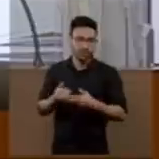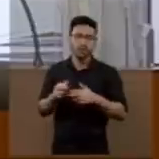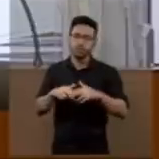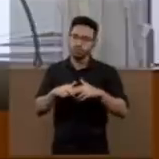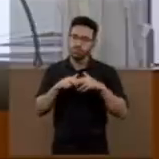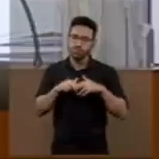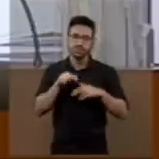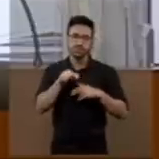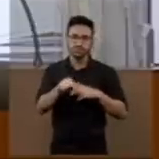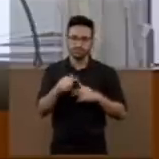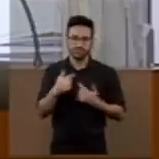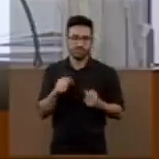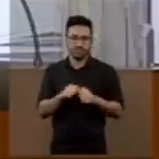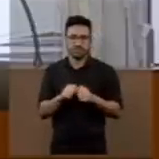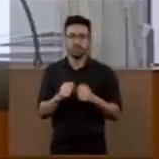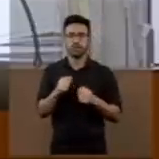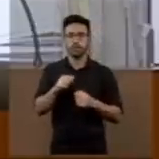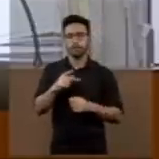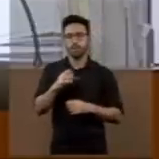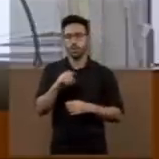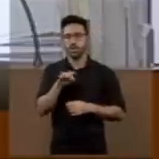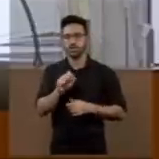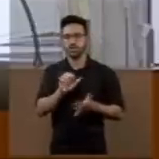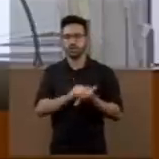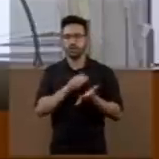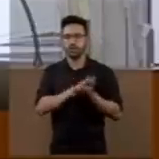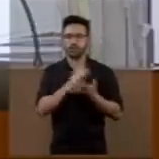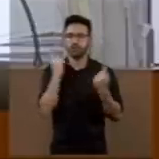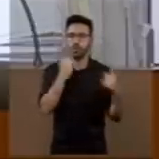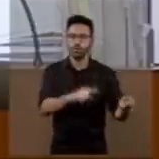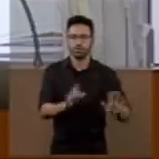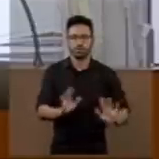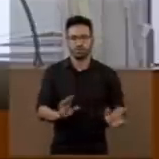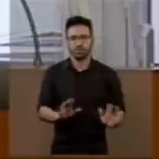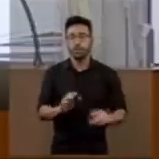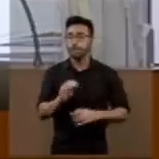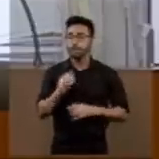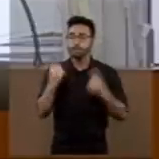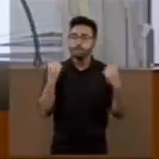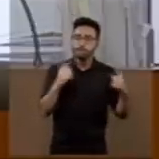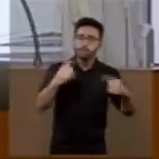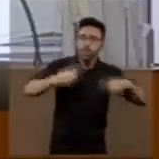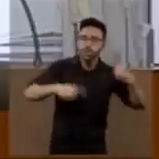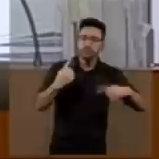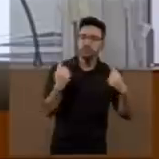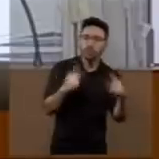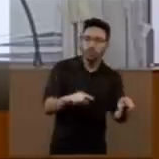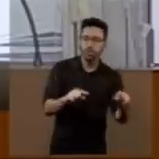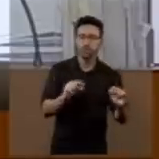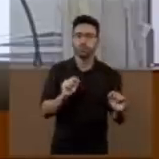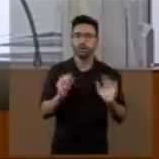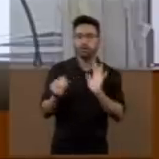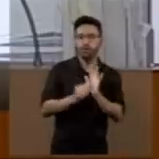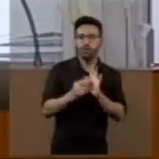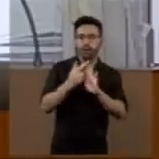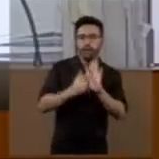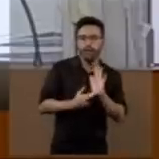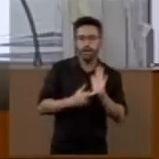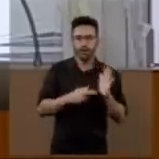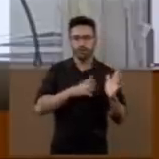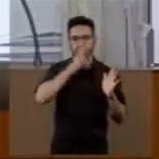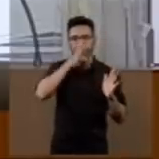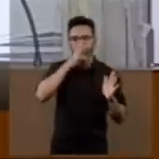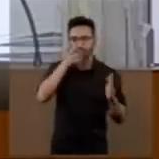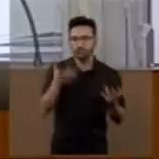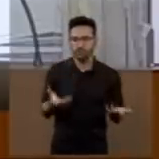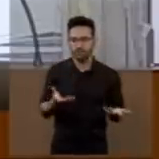inválidas as sanções políticas. Entende-se por sanção política as restrições não razoáveis ou